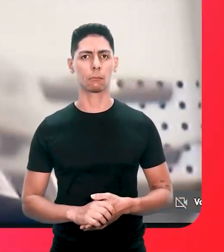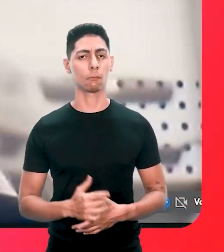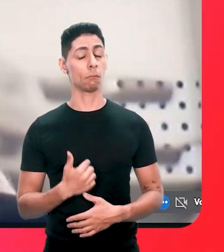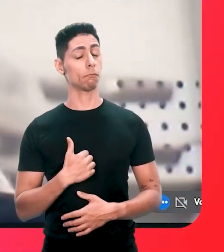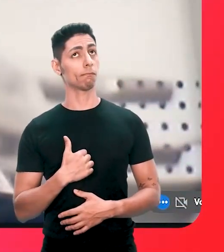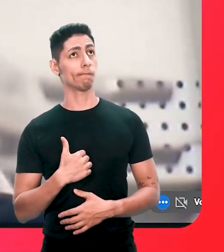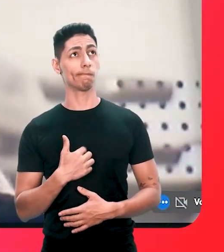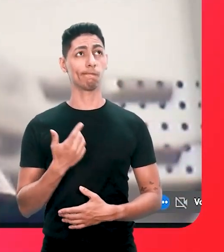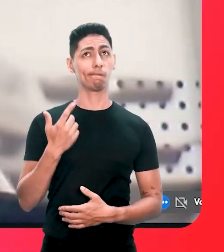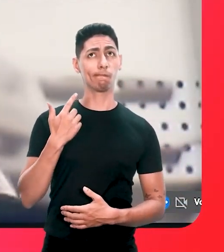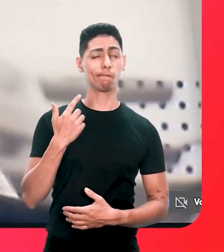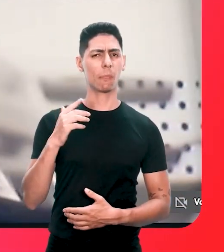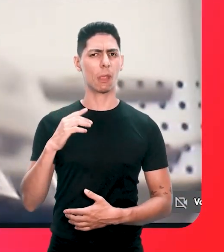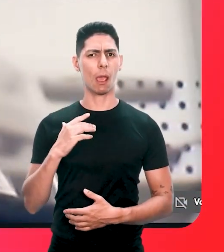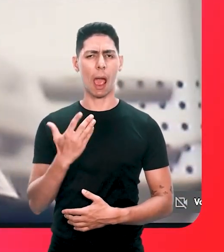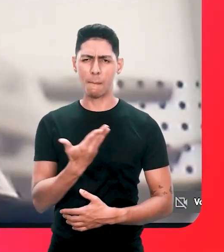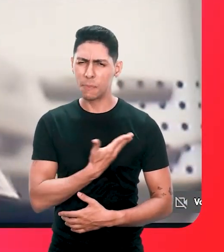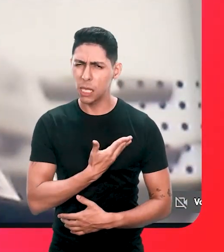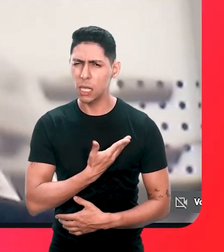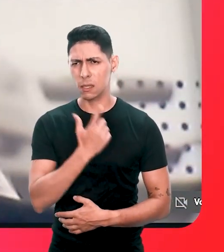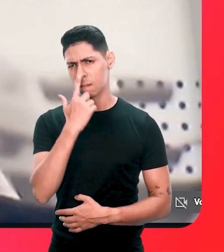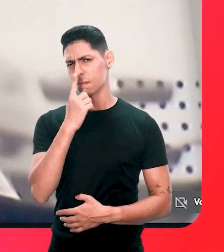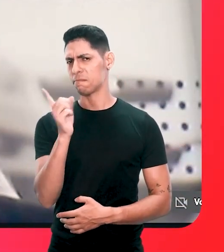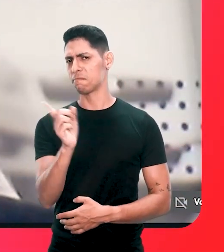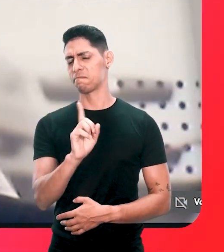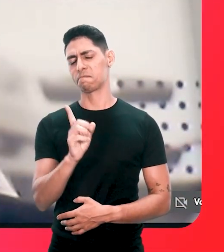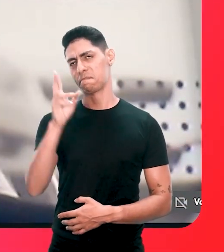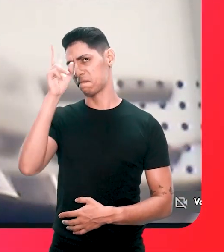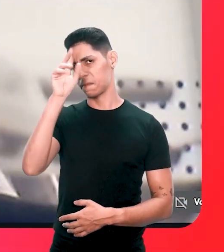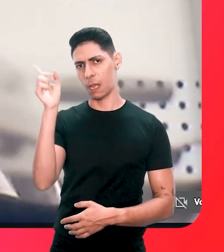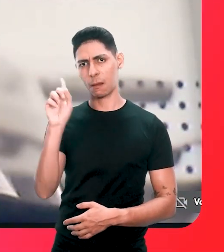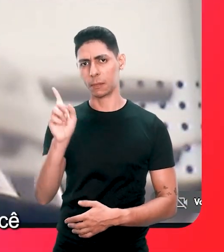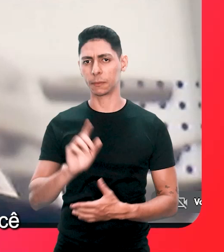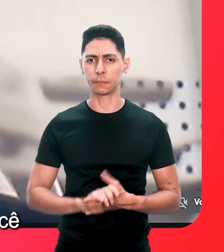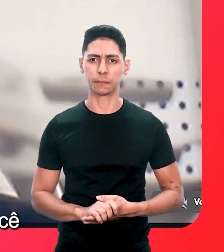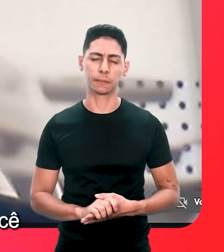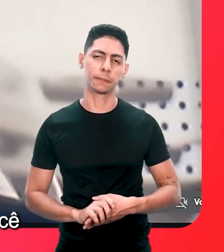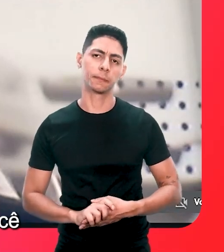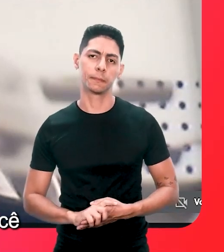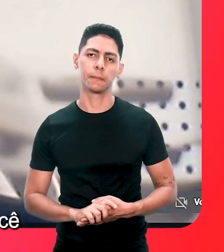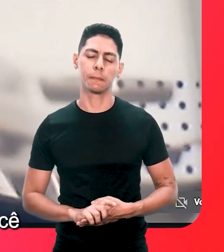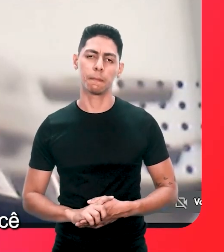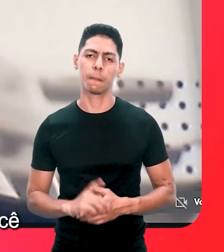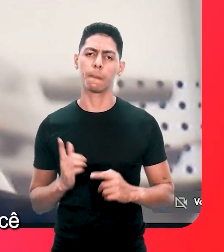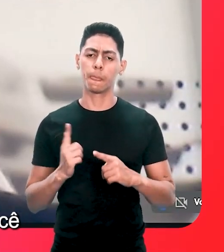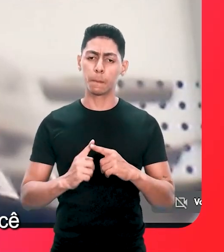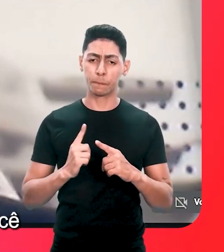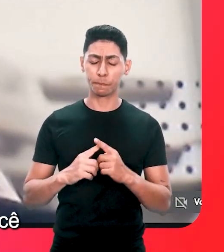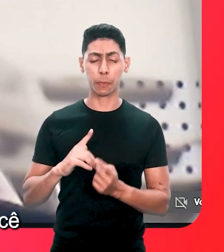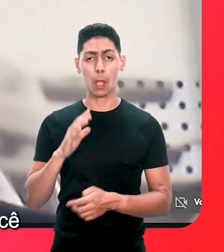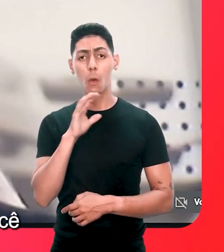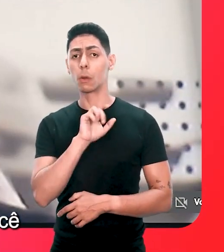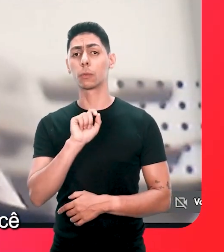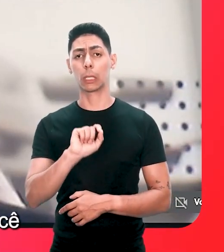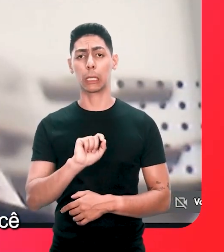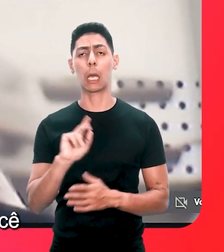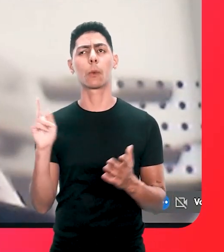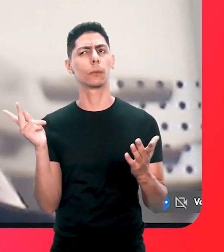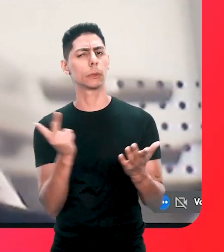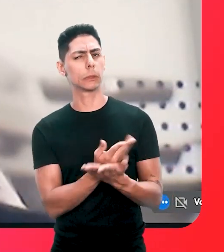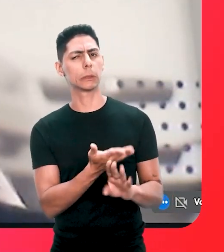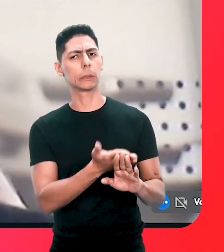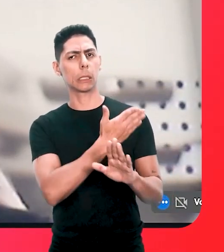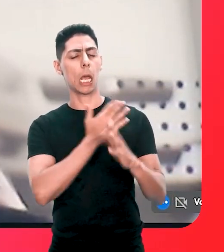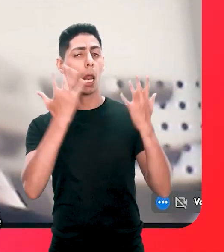não, que fosse um amigo meu, uma pessoa mais chegada, não, porque eu acho que naturalmente, né,